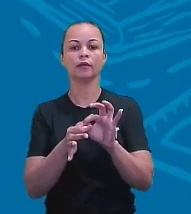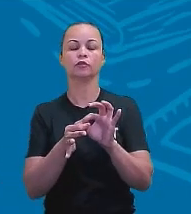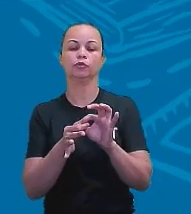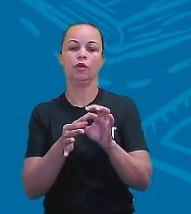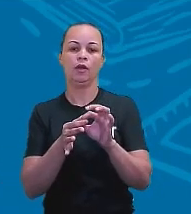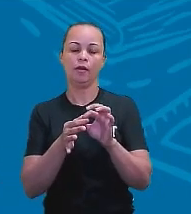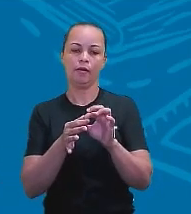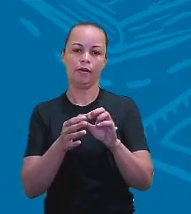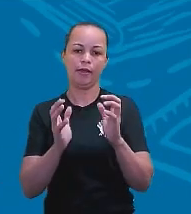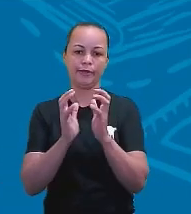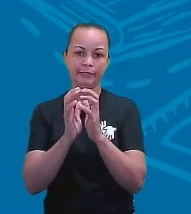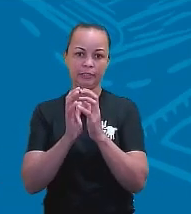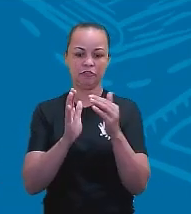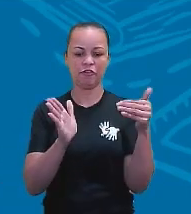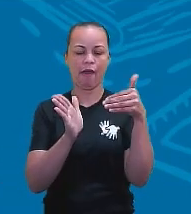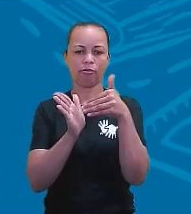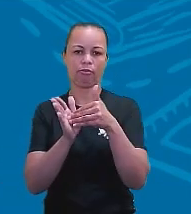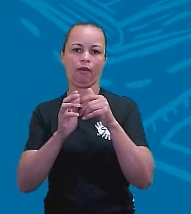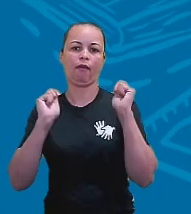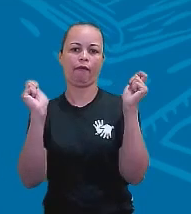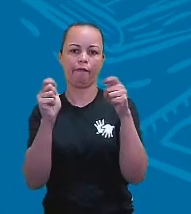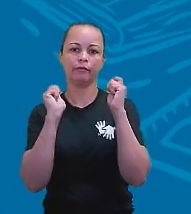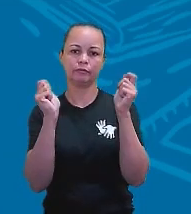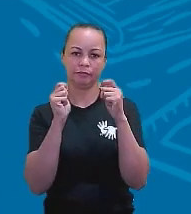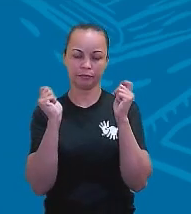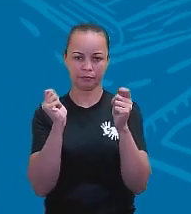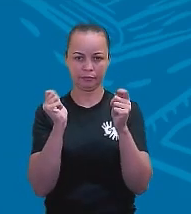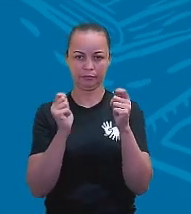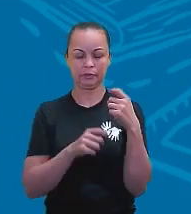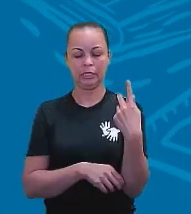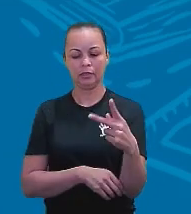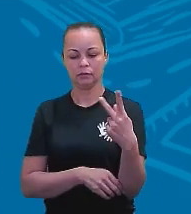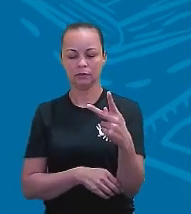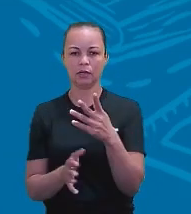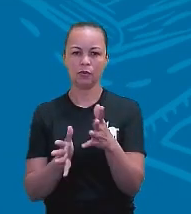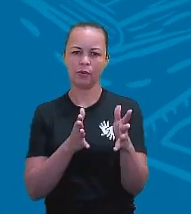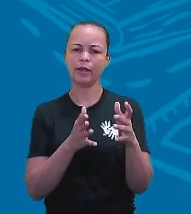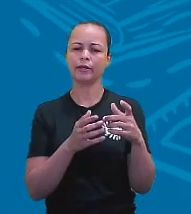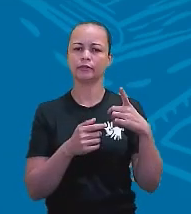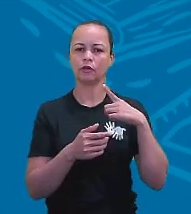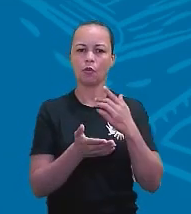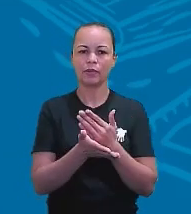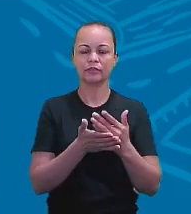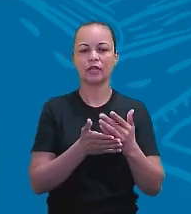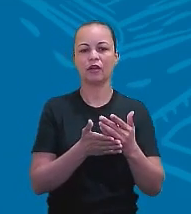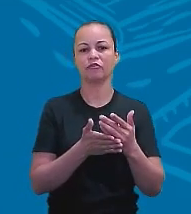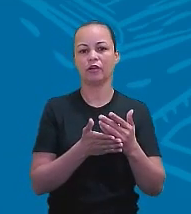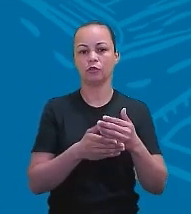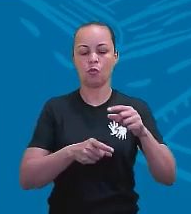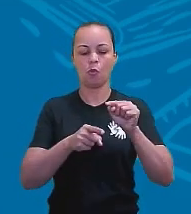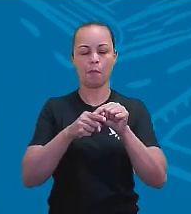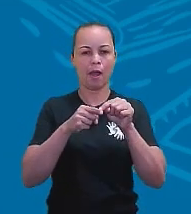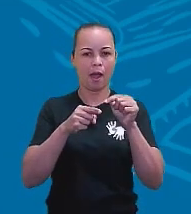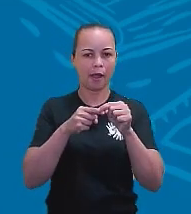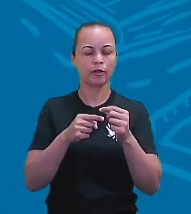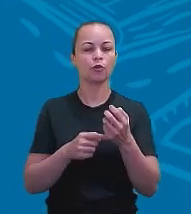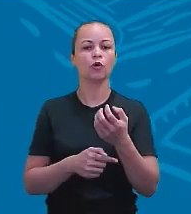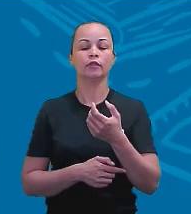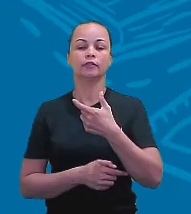então ponto principal. Essa ferrovia ela iniciava no bairro de Afogados, também aqui no